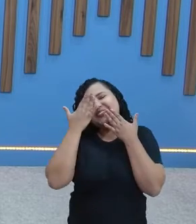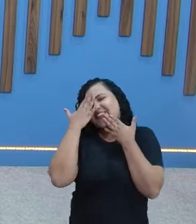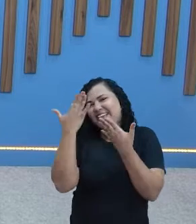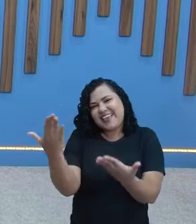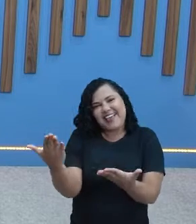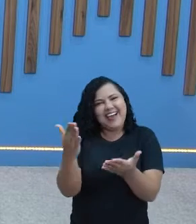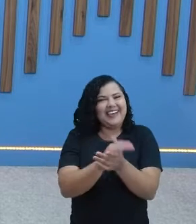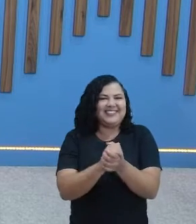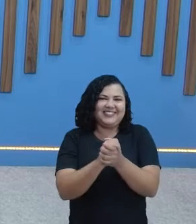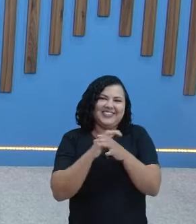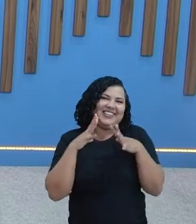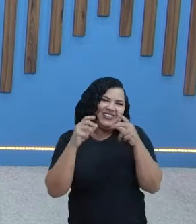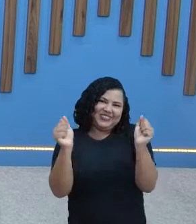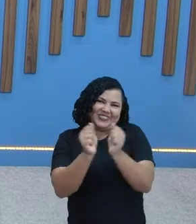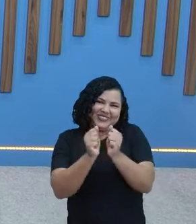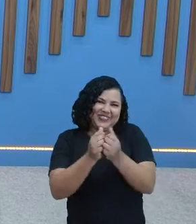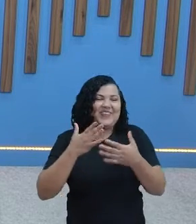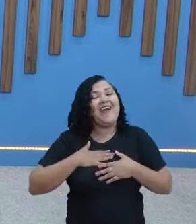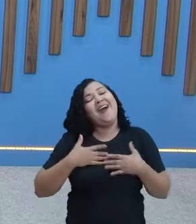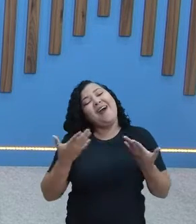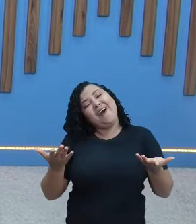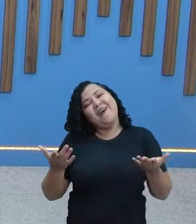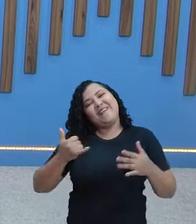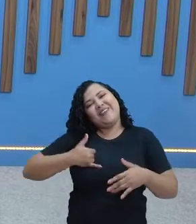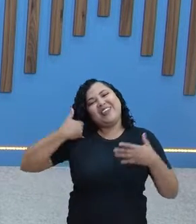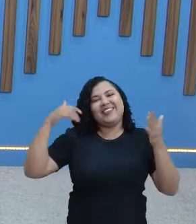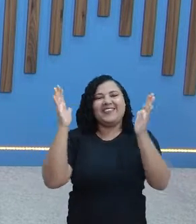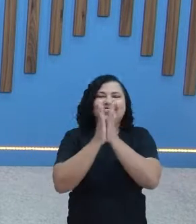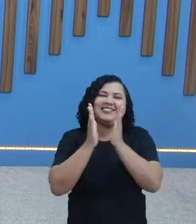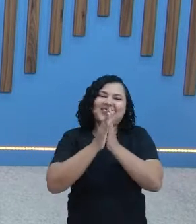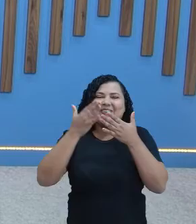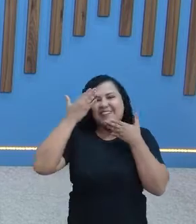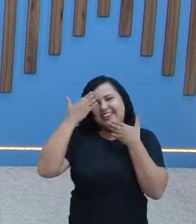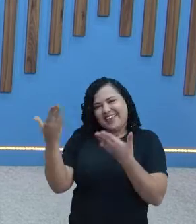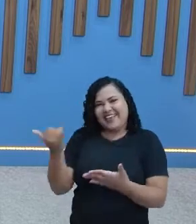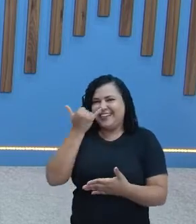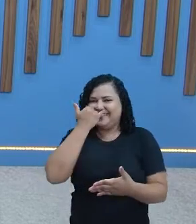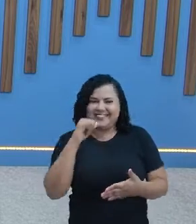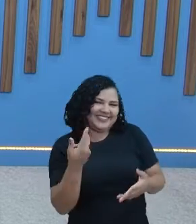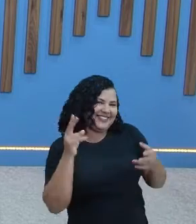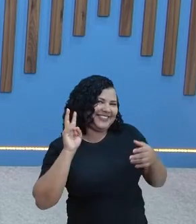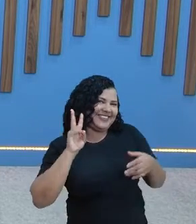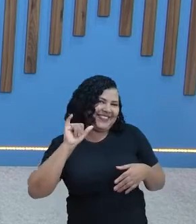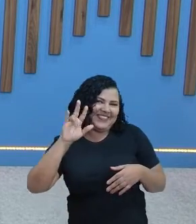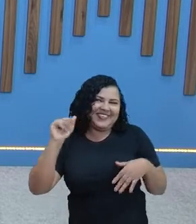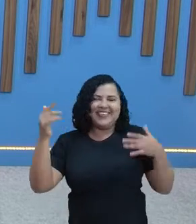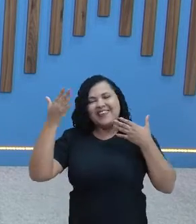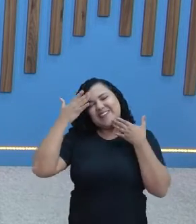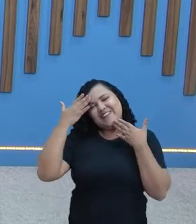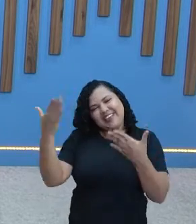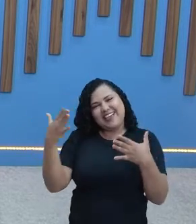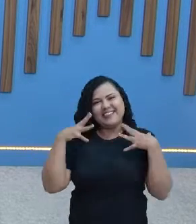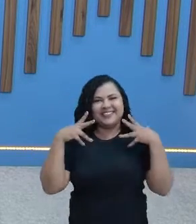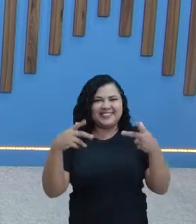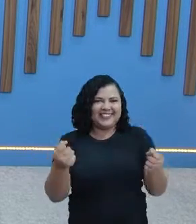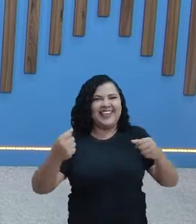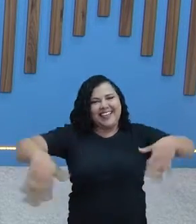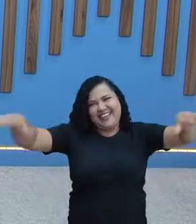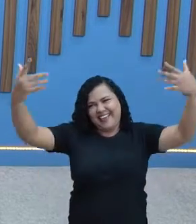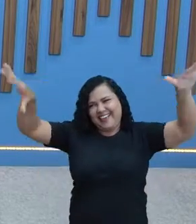por estar aqui comigo nesse dia que é o meu aniversário. Obrigada, Jéssica. Obrigada, Vivi. Obrigada a vocês, a colegas e